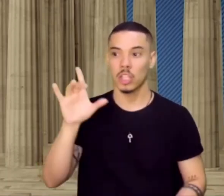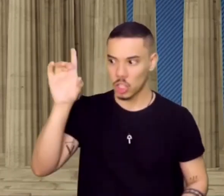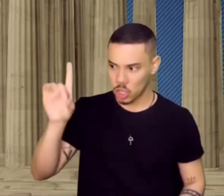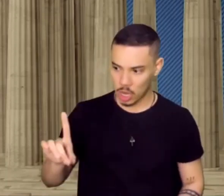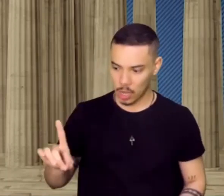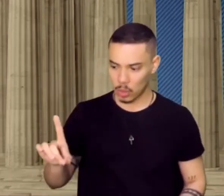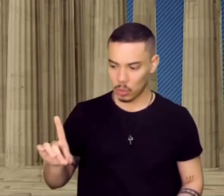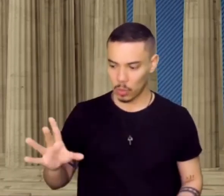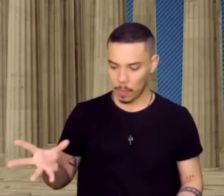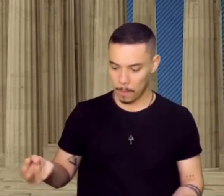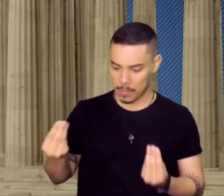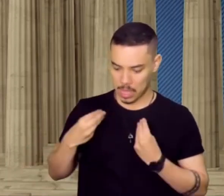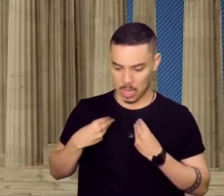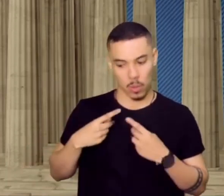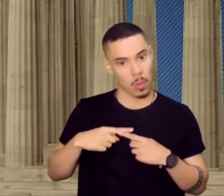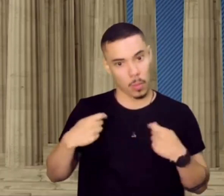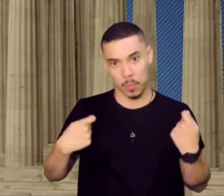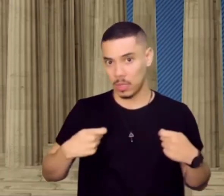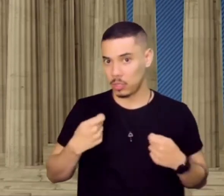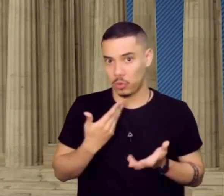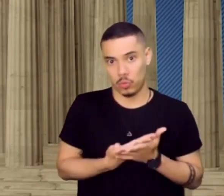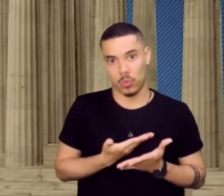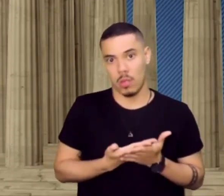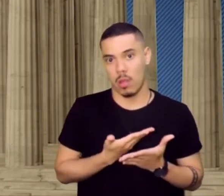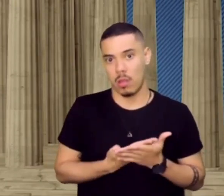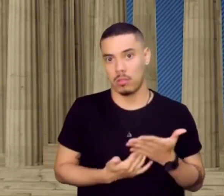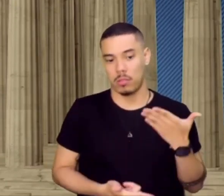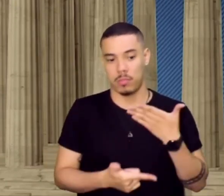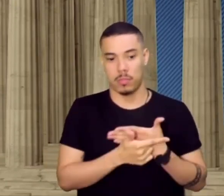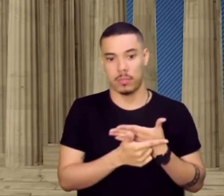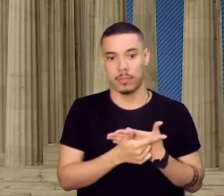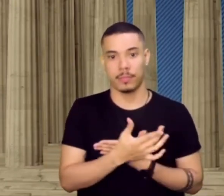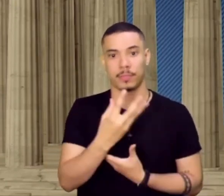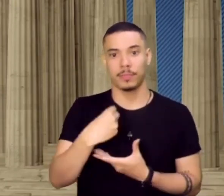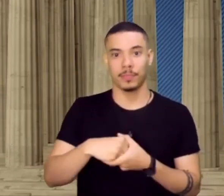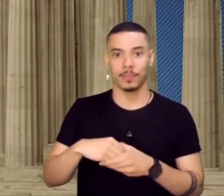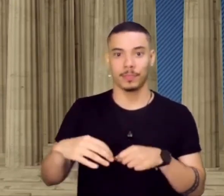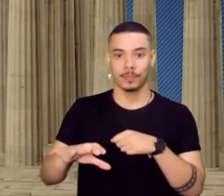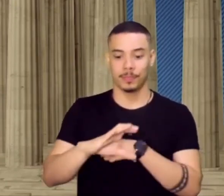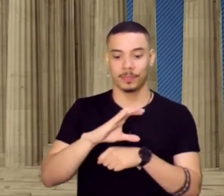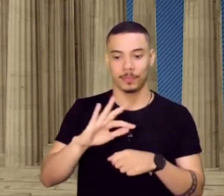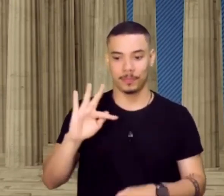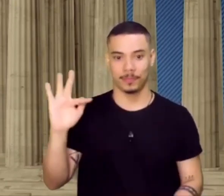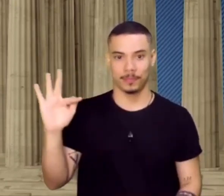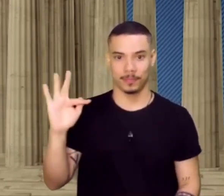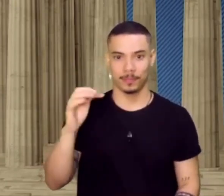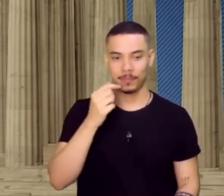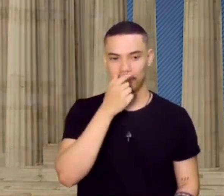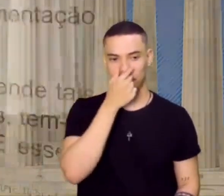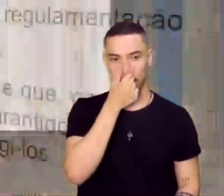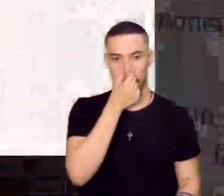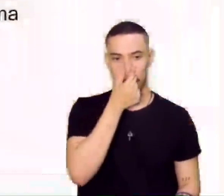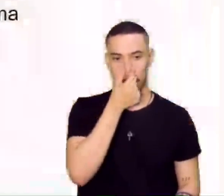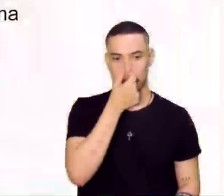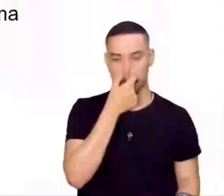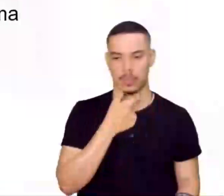que eu não tinha de estudar, está na Constituição. Tá bom? Vamos lá,